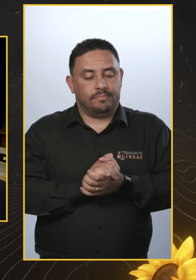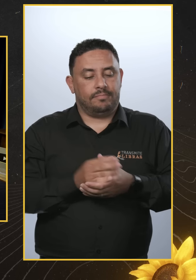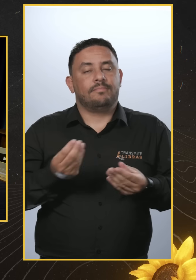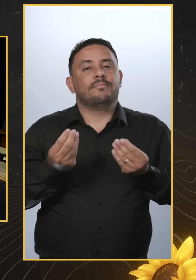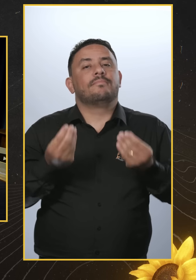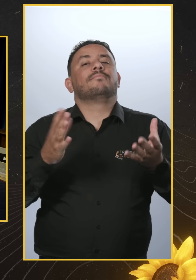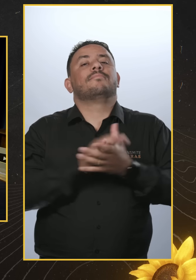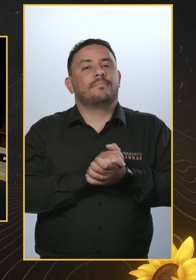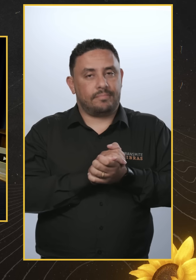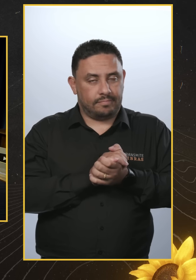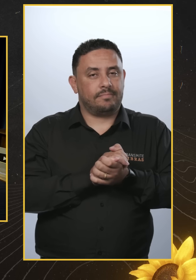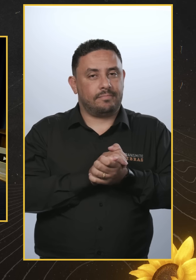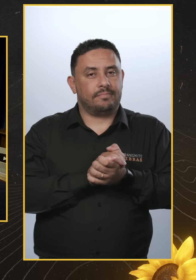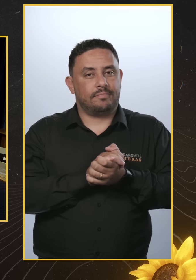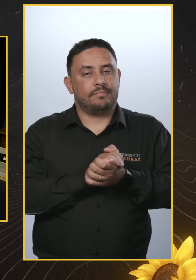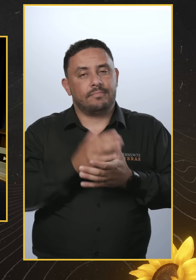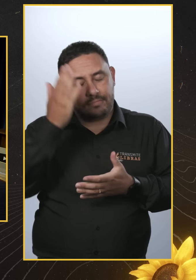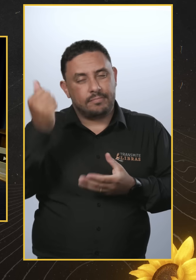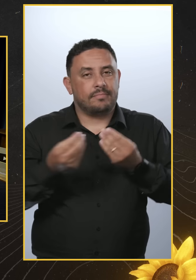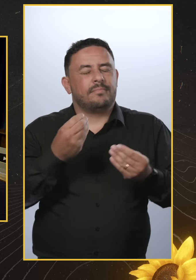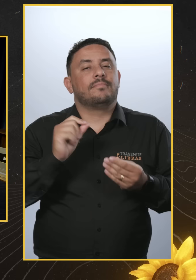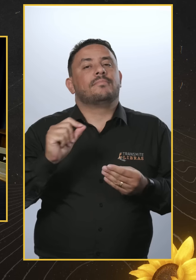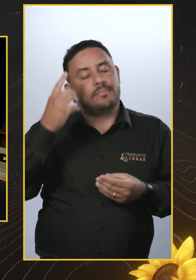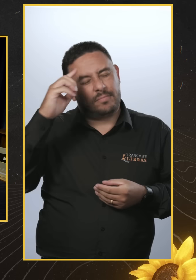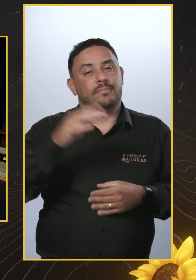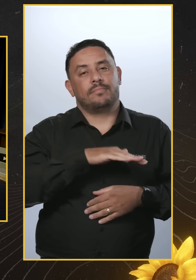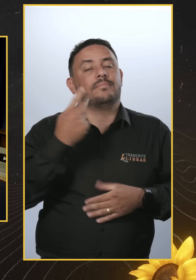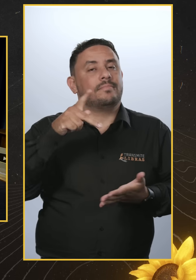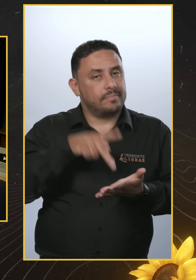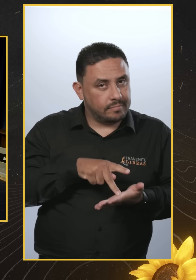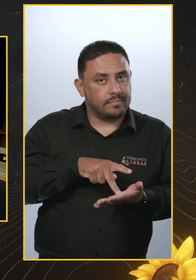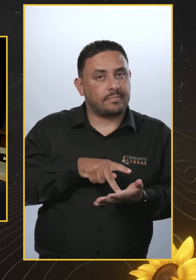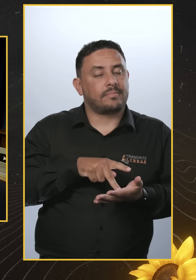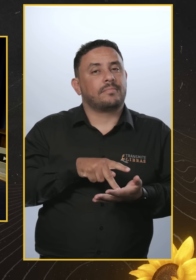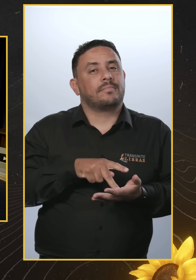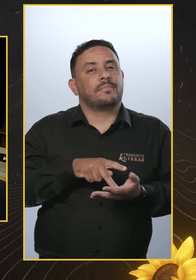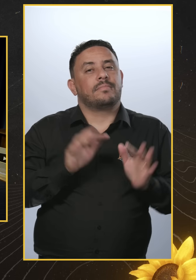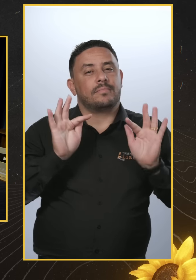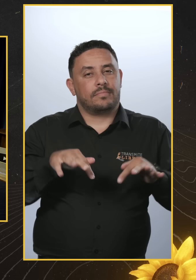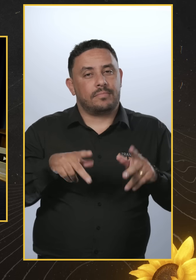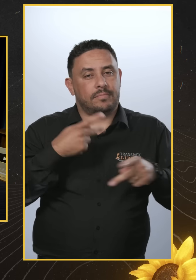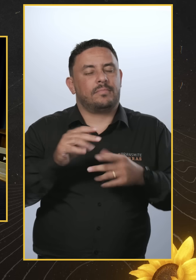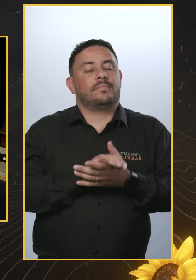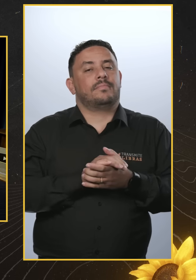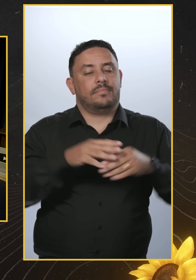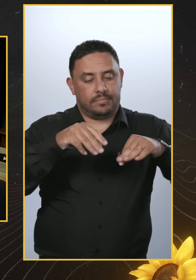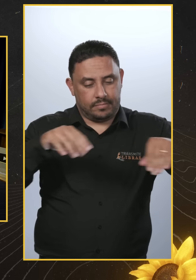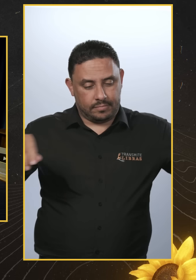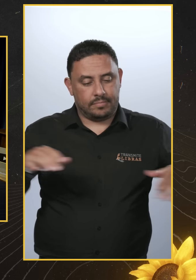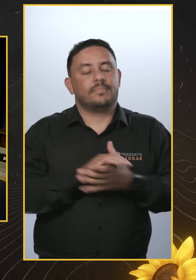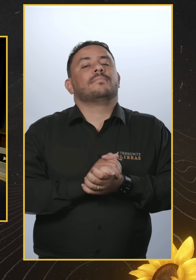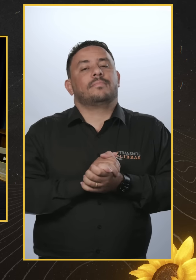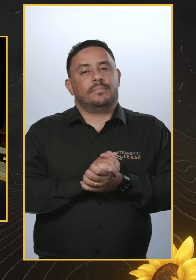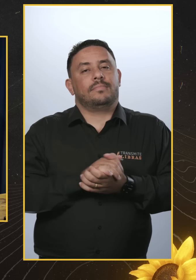um isso é um um sabe qual você sabe que dia que você vai morrer de verdade não faço ideia a última vez que você fori falado na terra Ah tá nesse